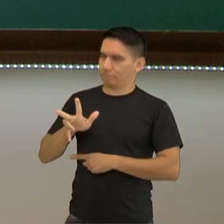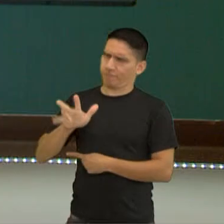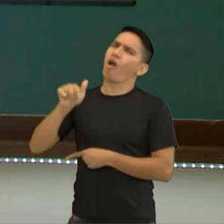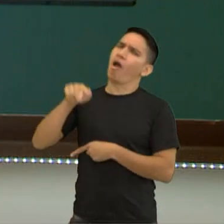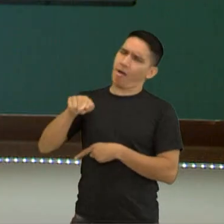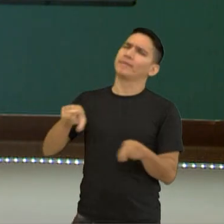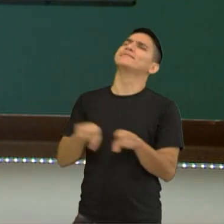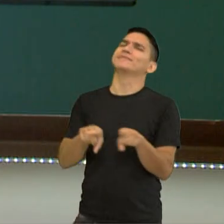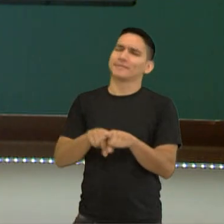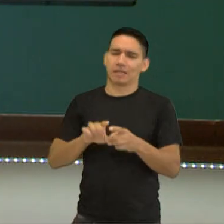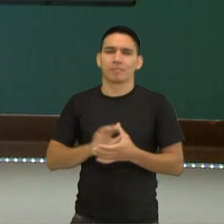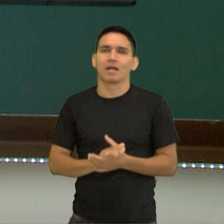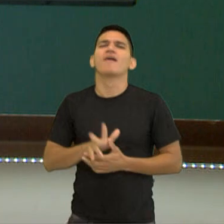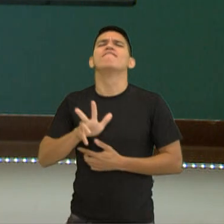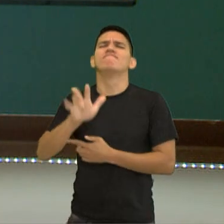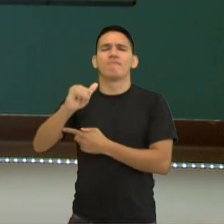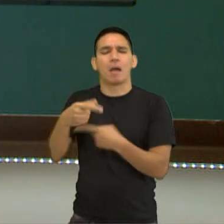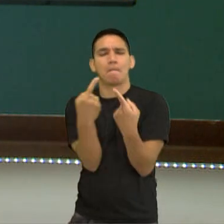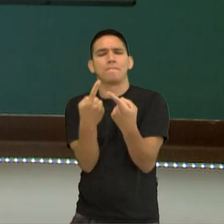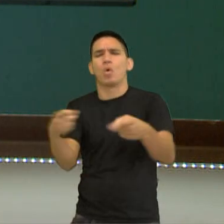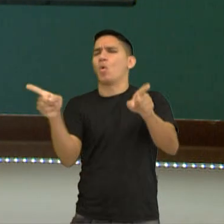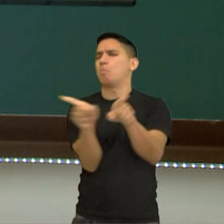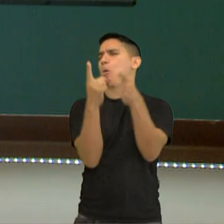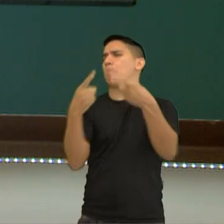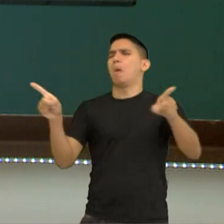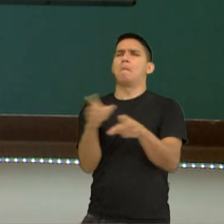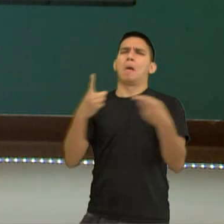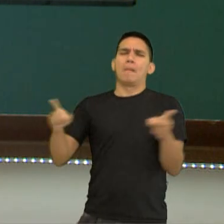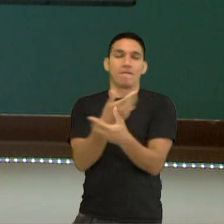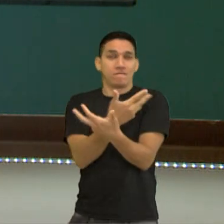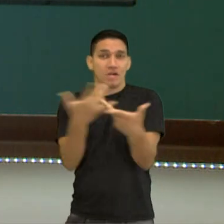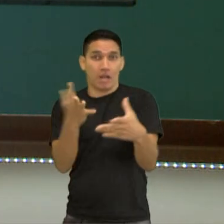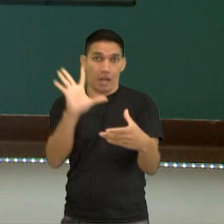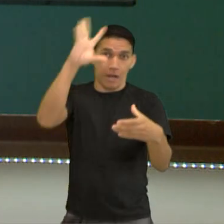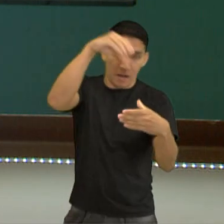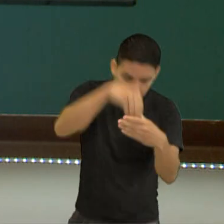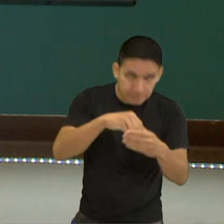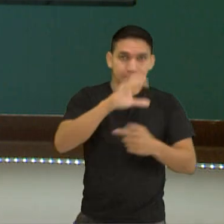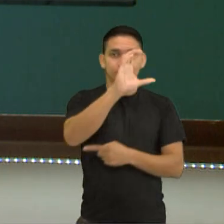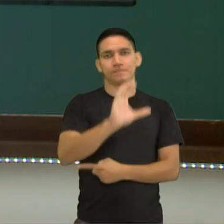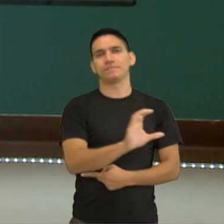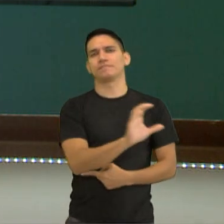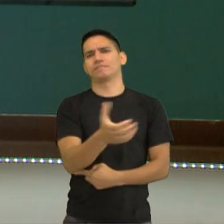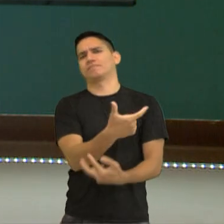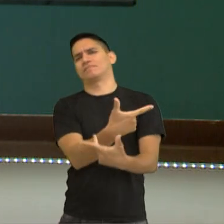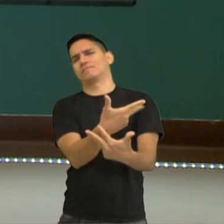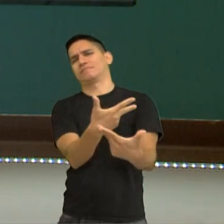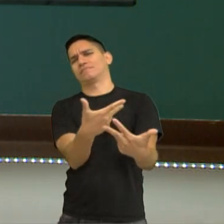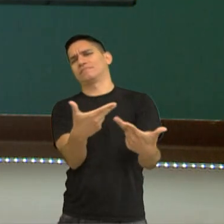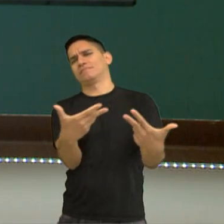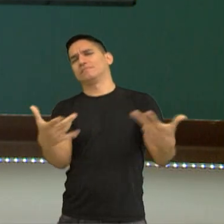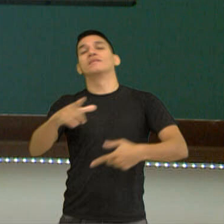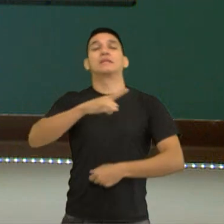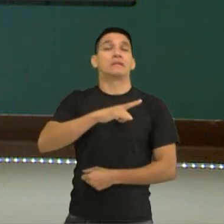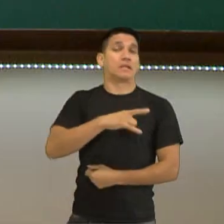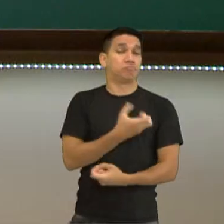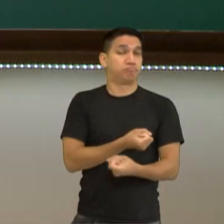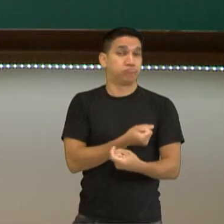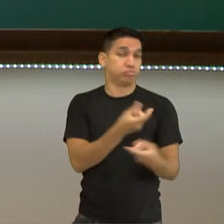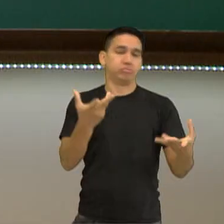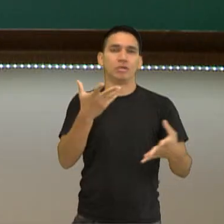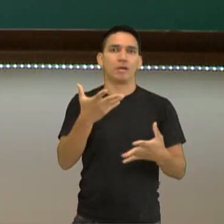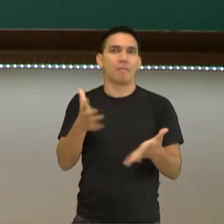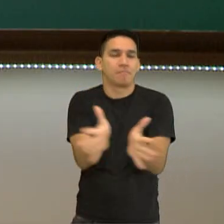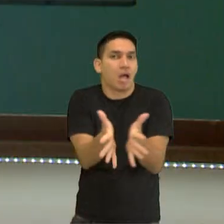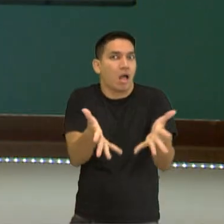ter muita música para a igreja. Olha que maravilha, muitas oratórias, muita coisa maravilhosa. A gente vai